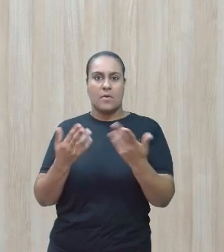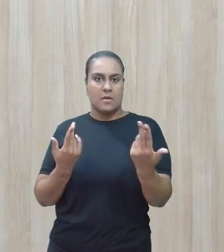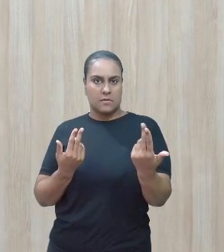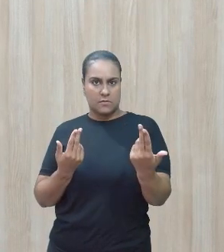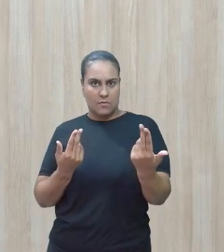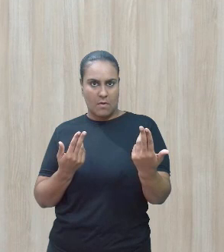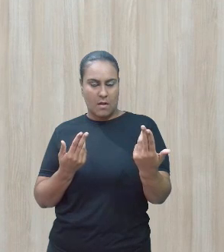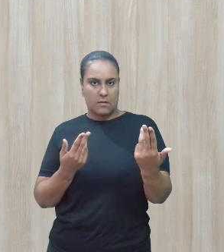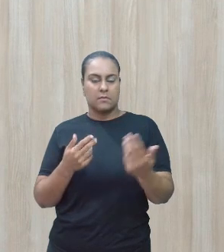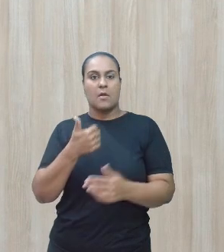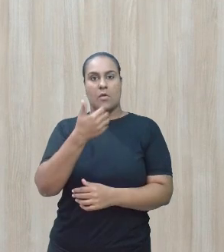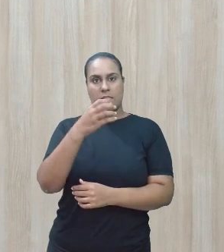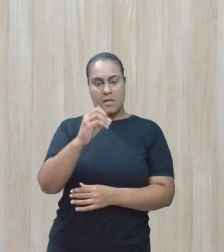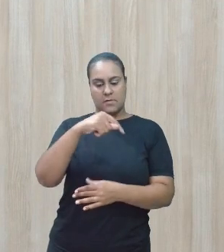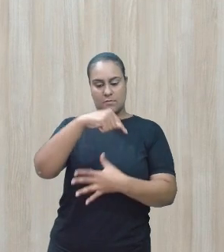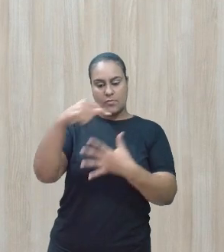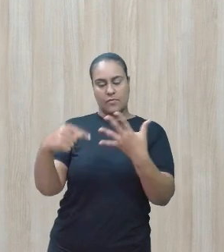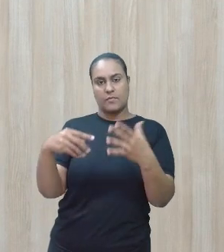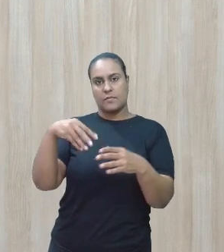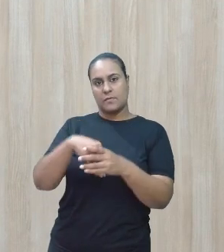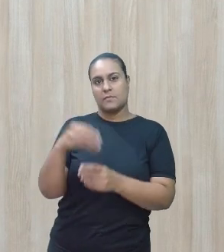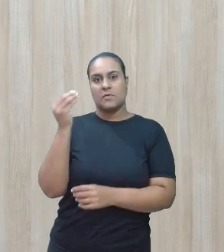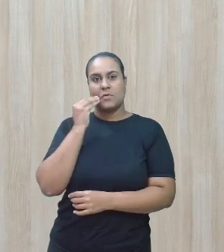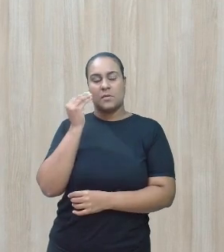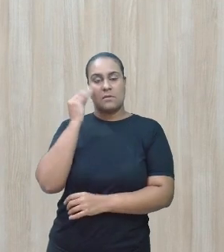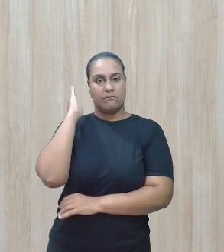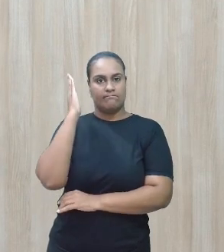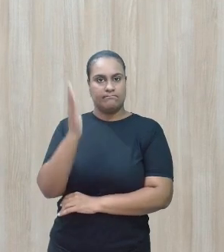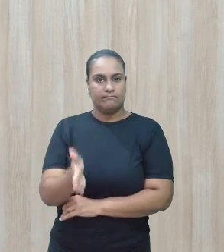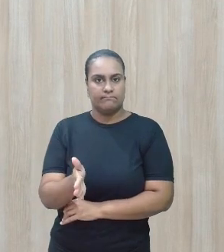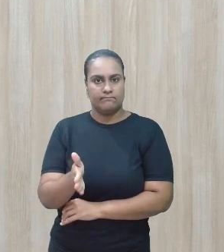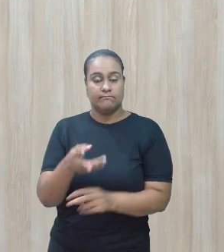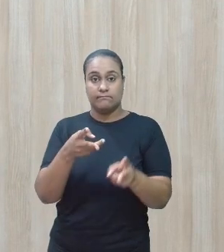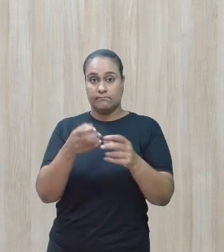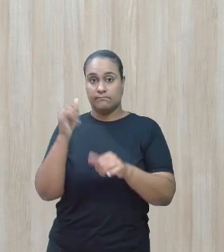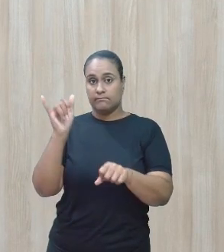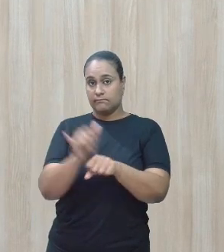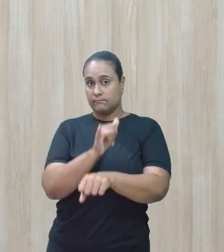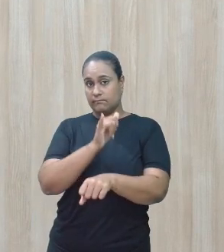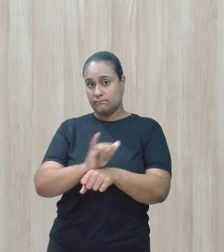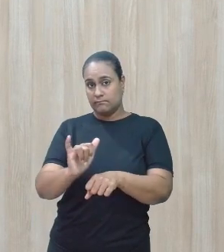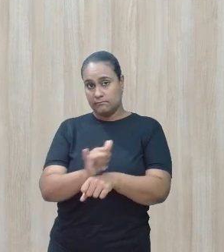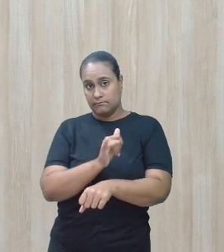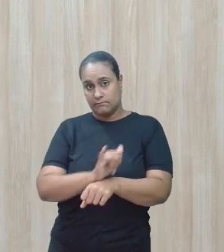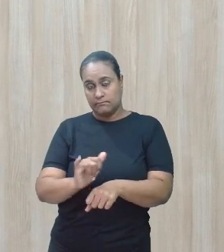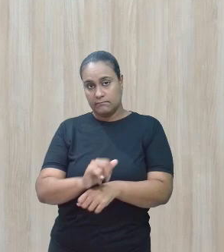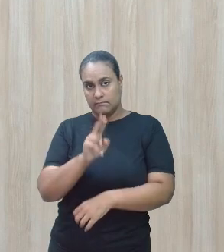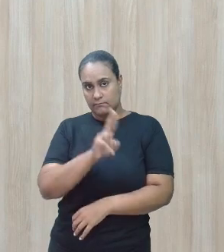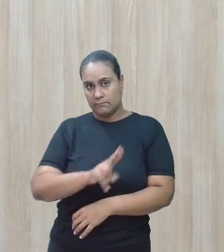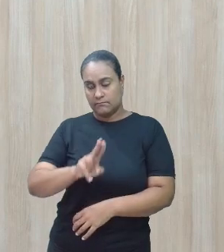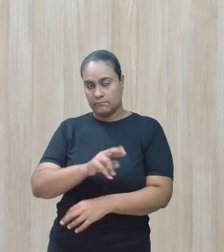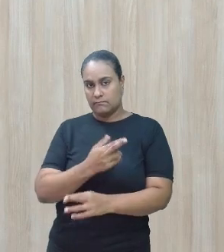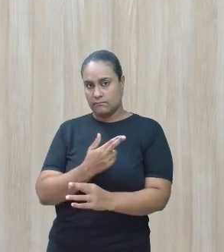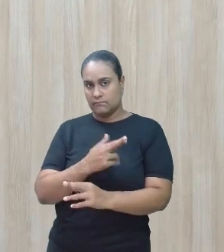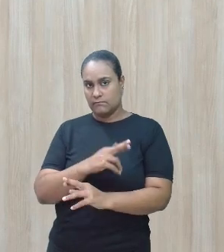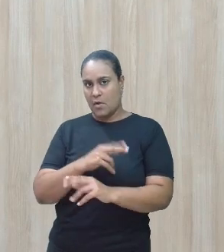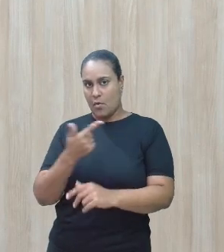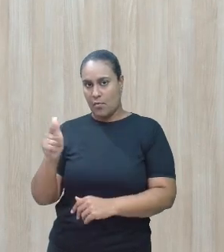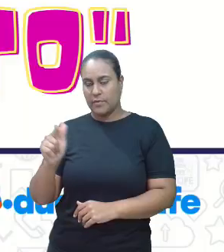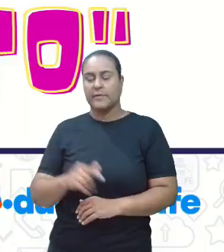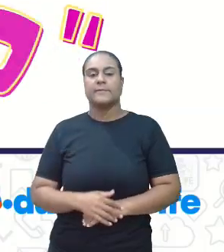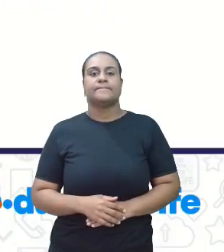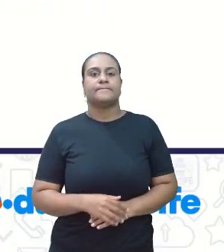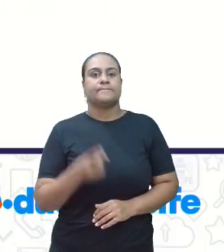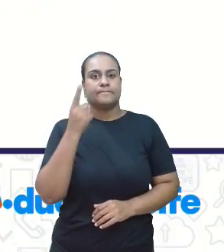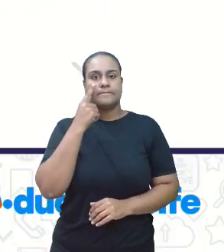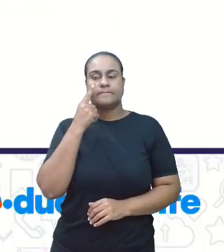determinar o 10º elemento, só que tentando ir direto. Perceba que a estratégia utilizada vai ser outra. Então vamos aqui para a tela.